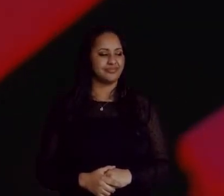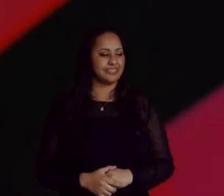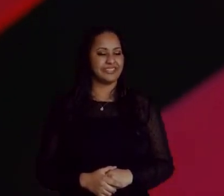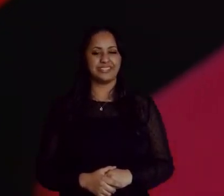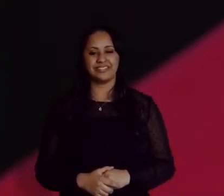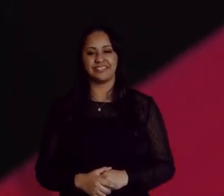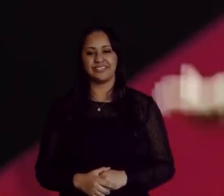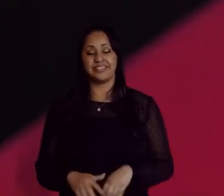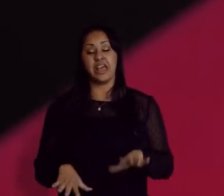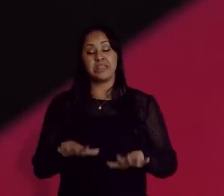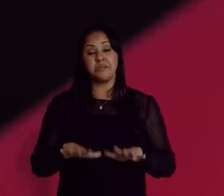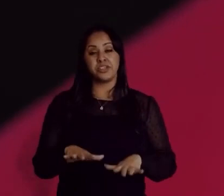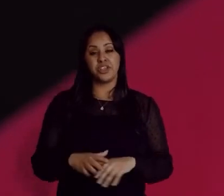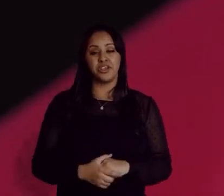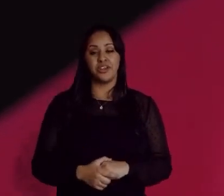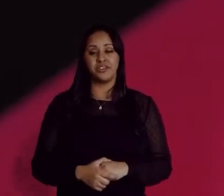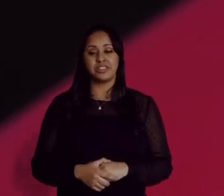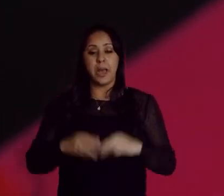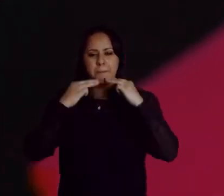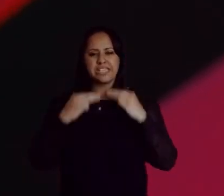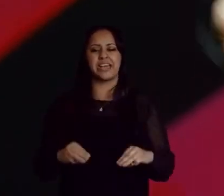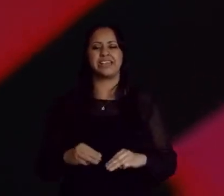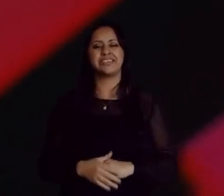Depende da noite passada. Você manda uma mensagem que diz: